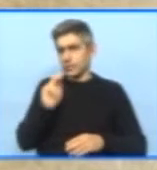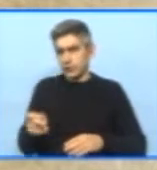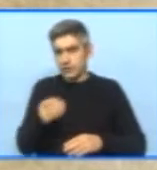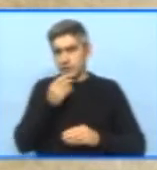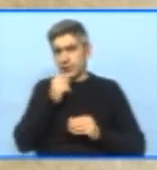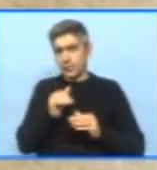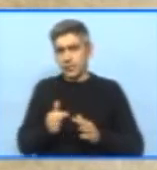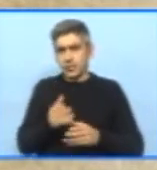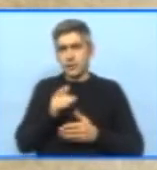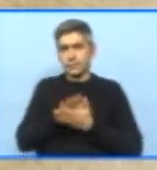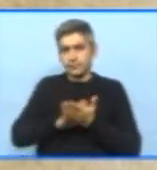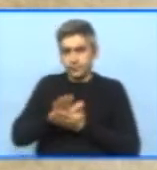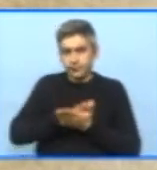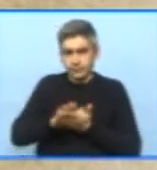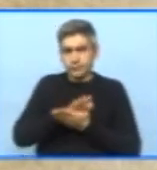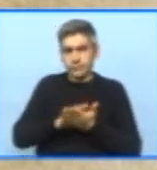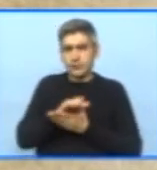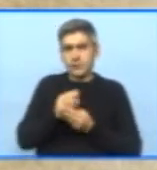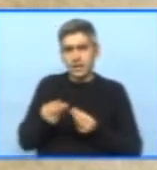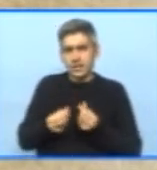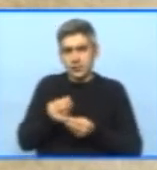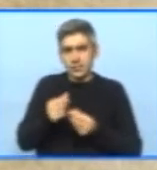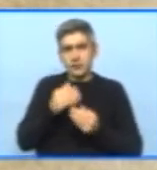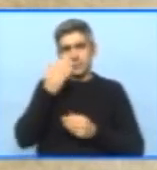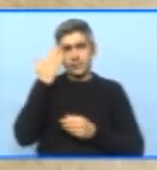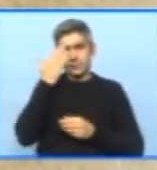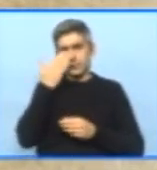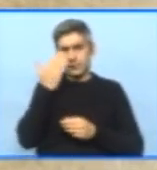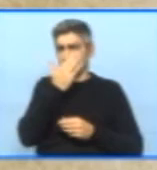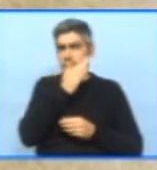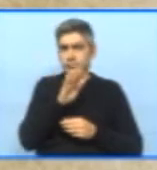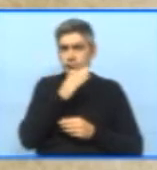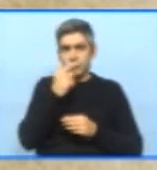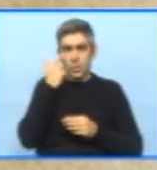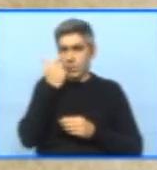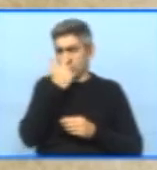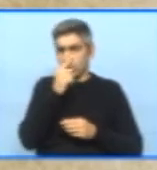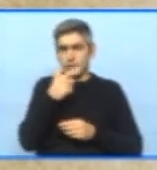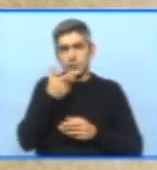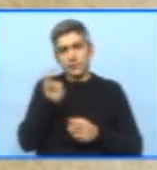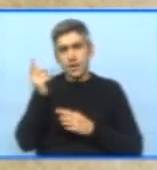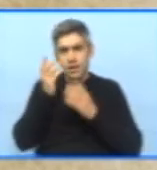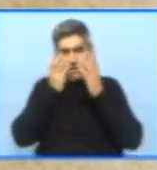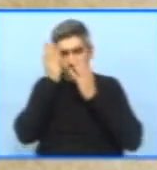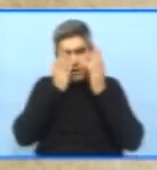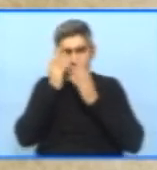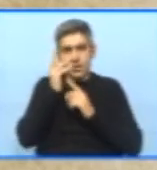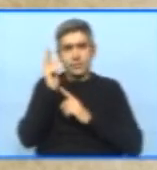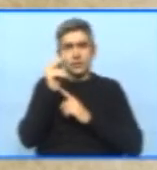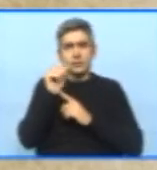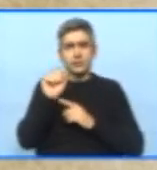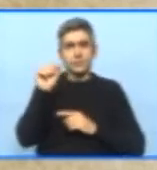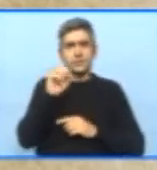um pouco de lodo e ungiu os olhos do cego. Depois disse-lhe: vai lavar-te à piscina de